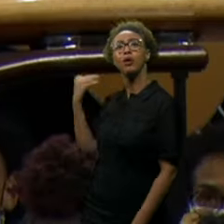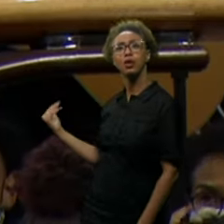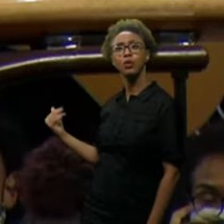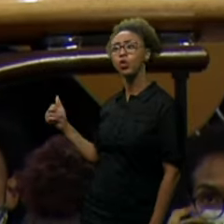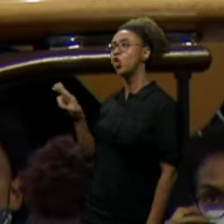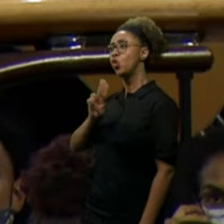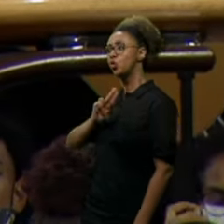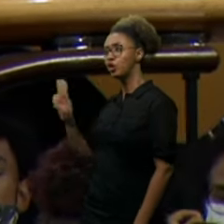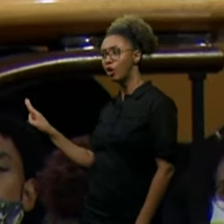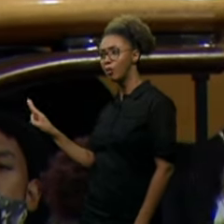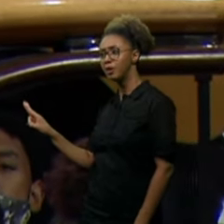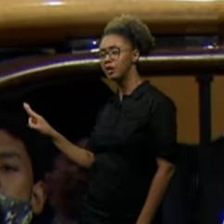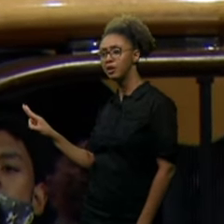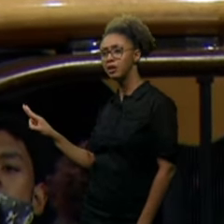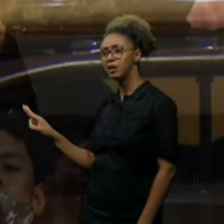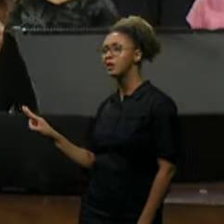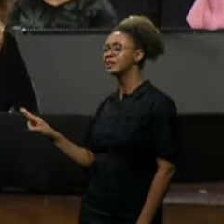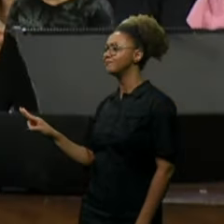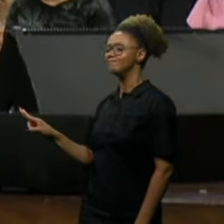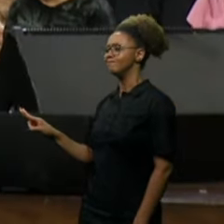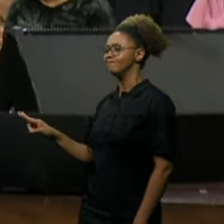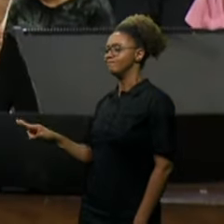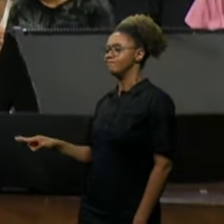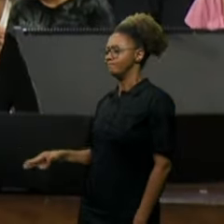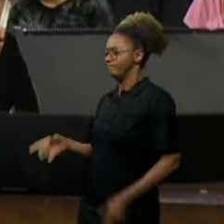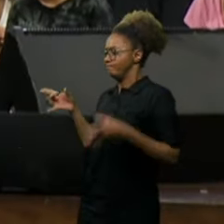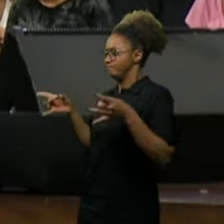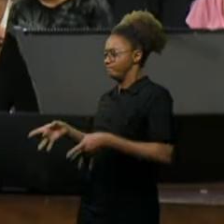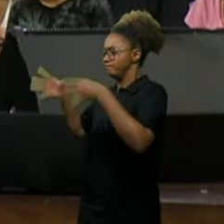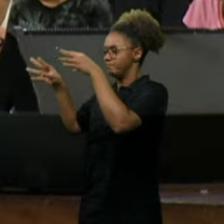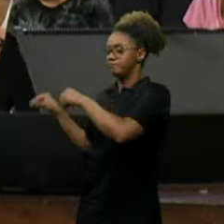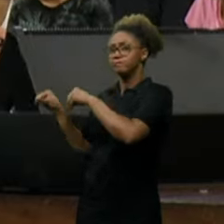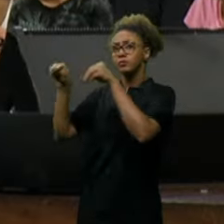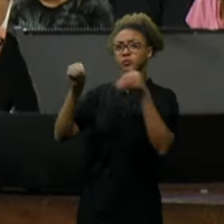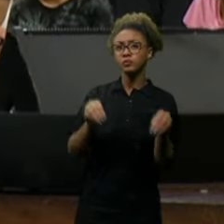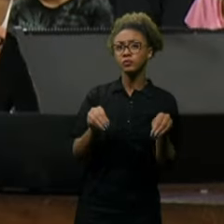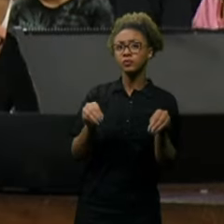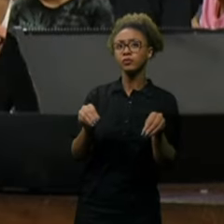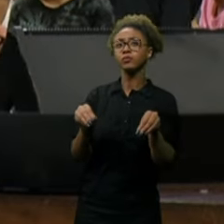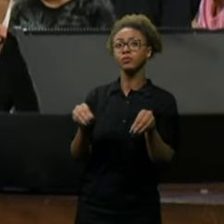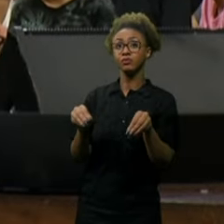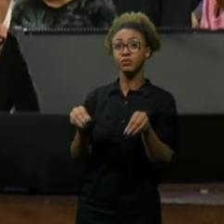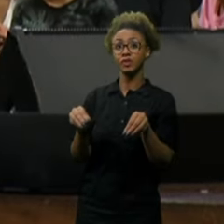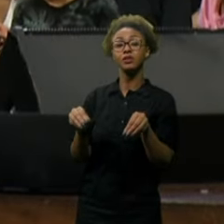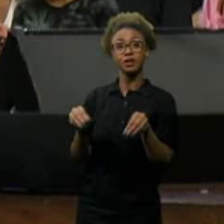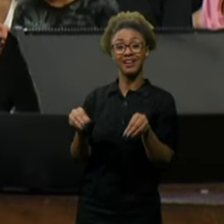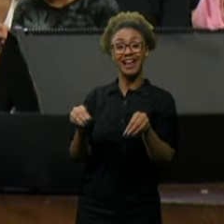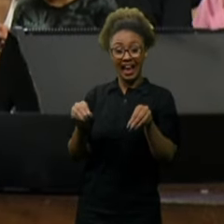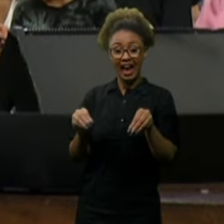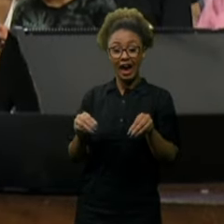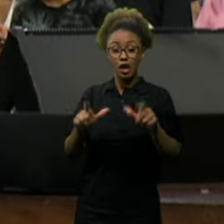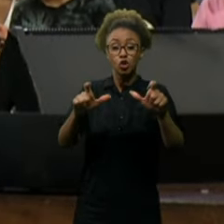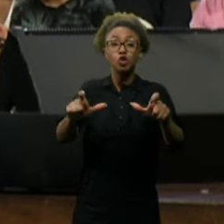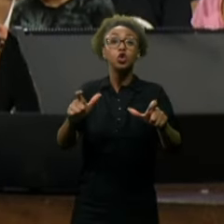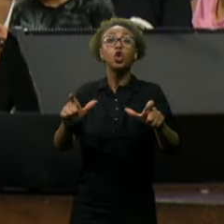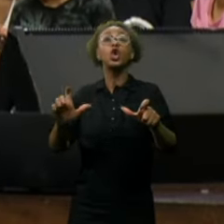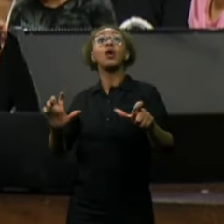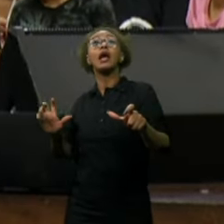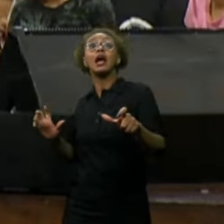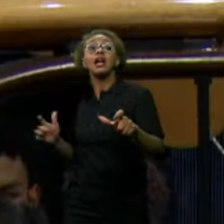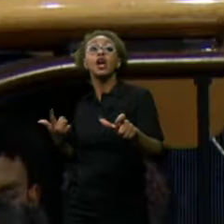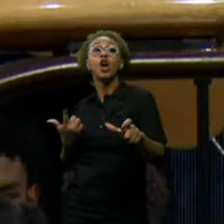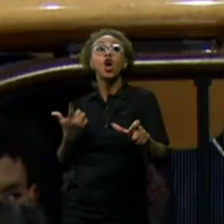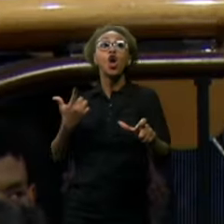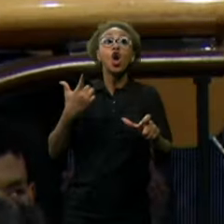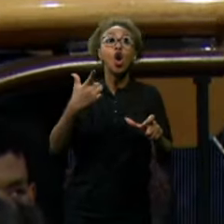morreu foi o que deu motivação para ele sair de onde ele estava é só que aquilo que deu a ele